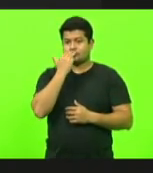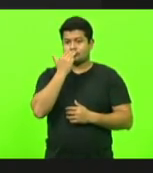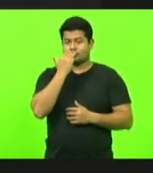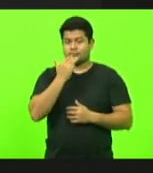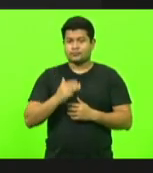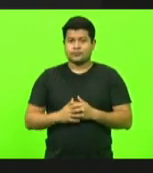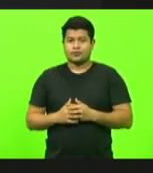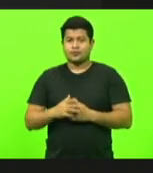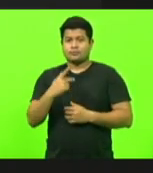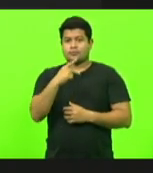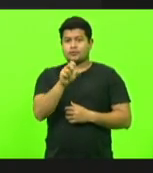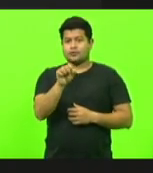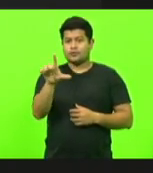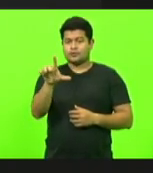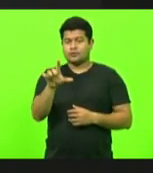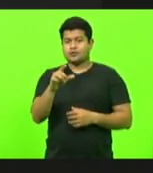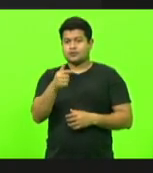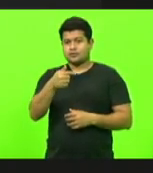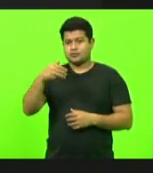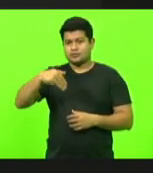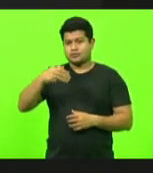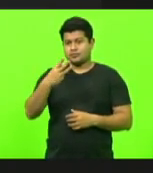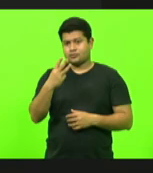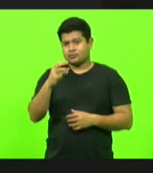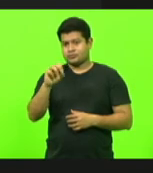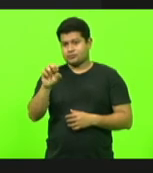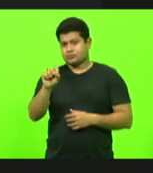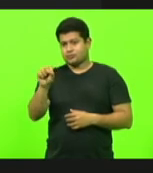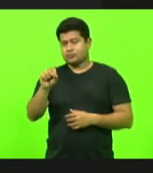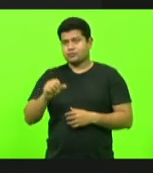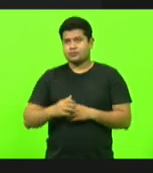PSL, por 7 minutos e 30 segundos.